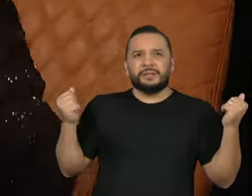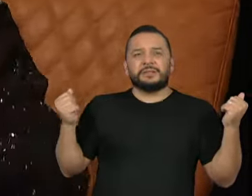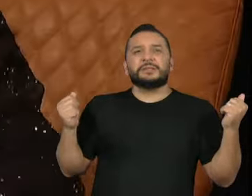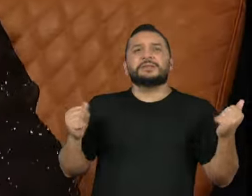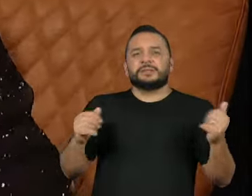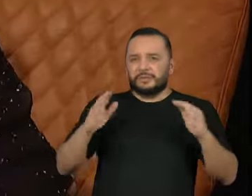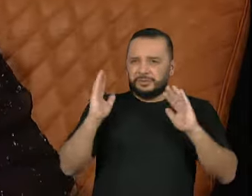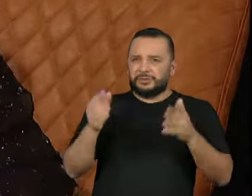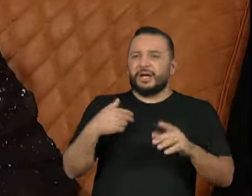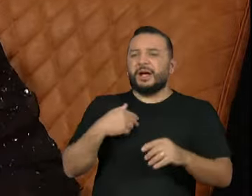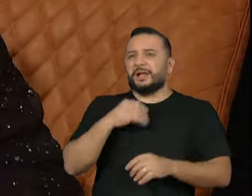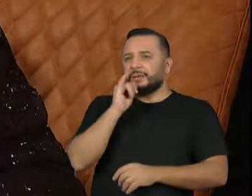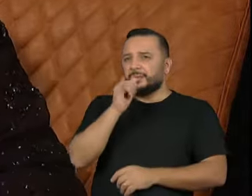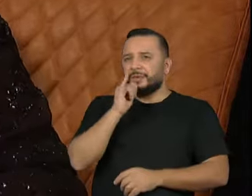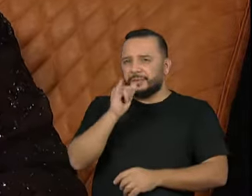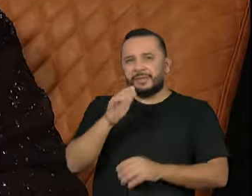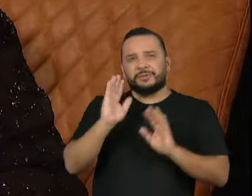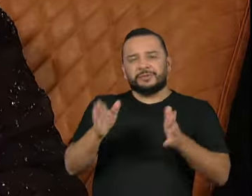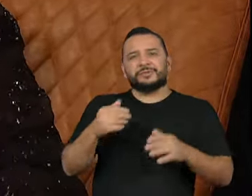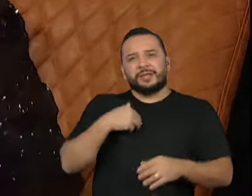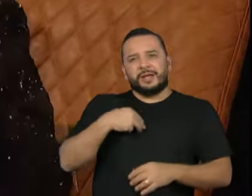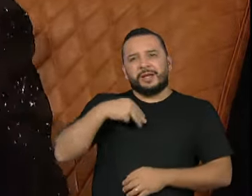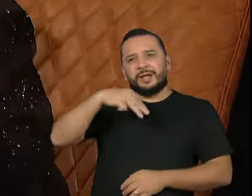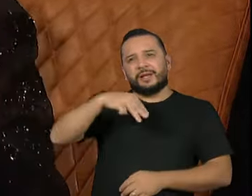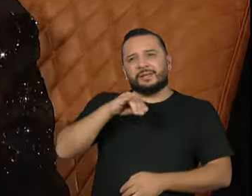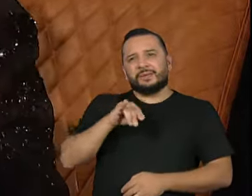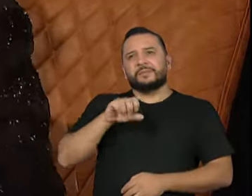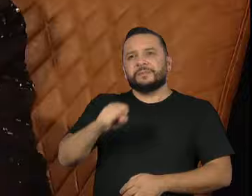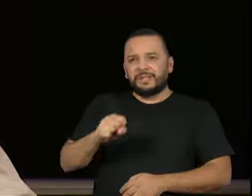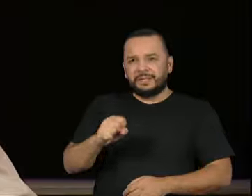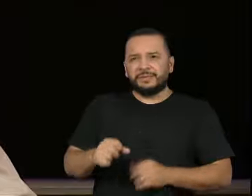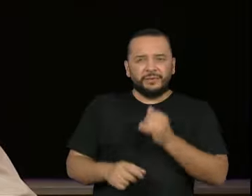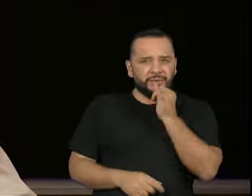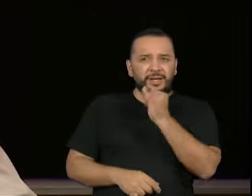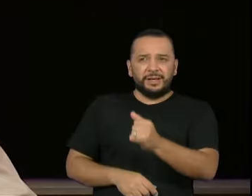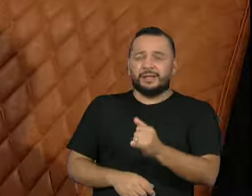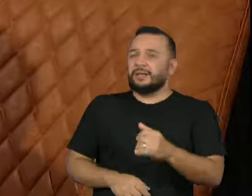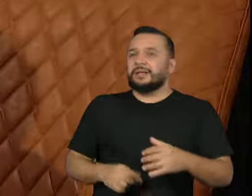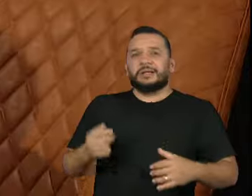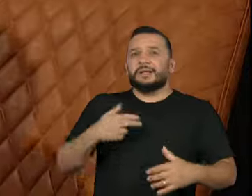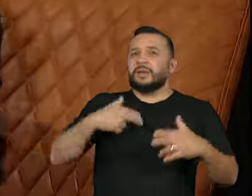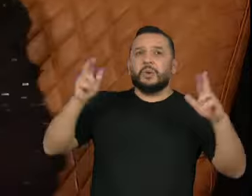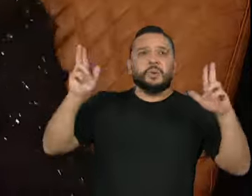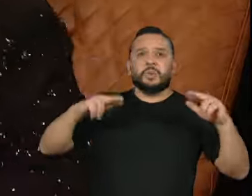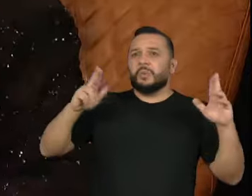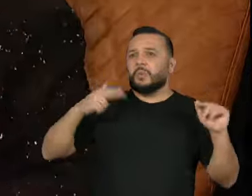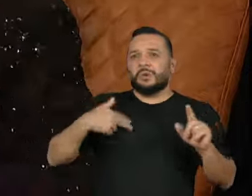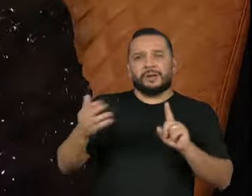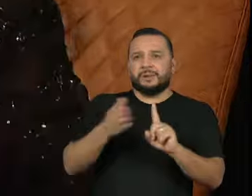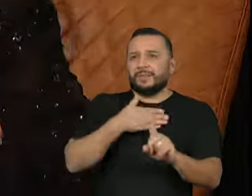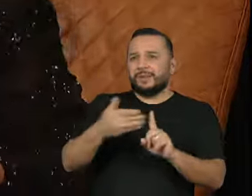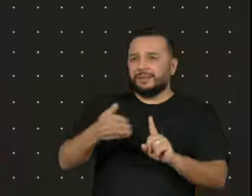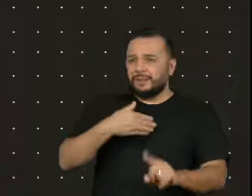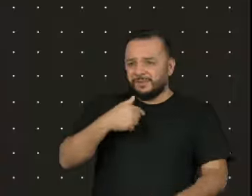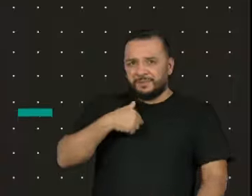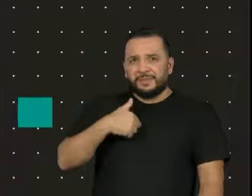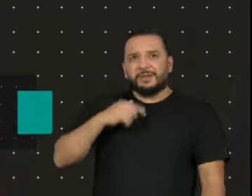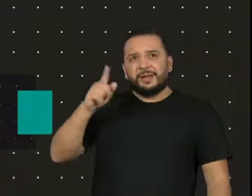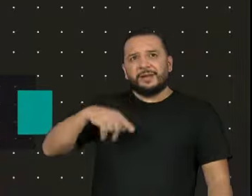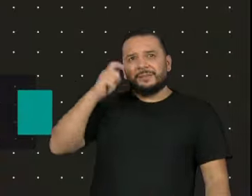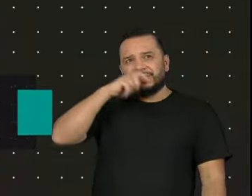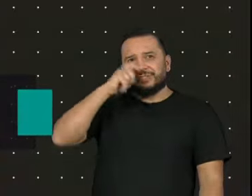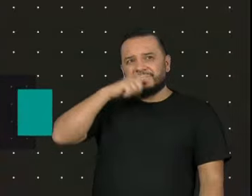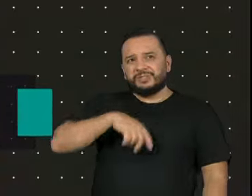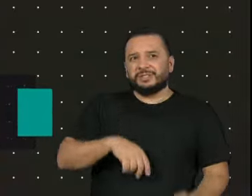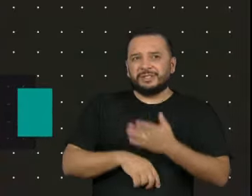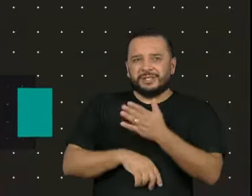meu depoimento para o Museu da Imagem do Som e já falei isso. Celso, eu não apanhei da Isaura. Isso é um mito.